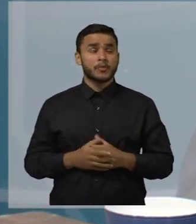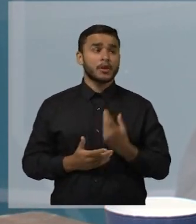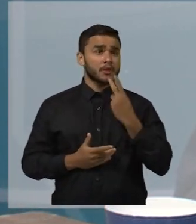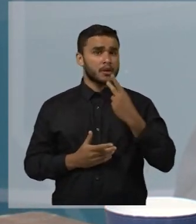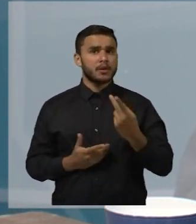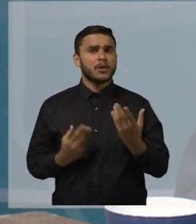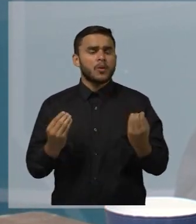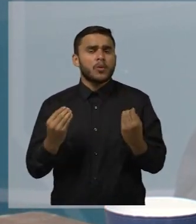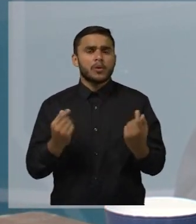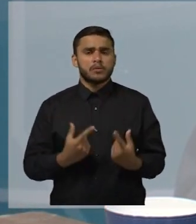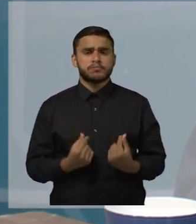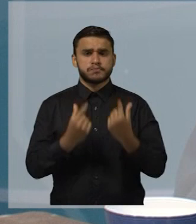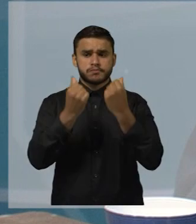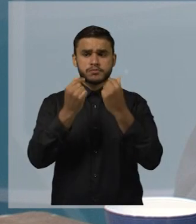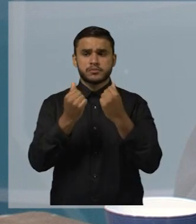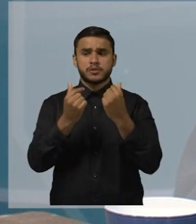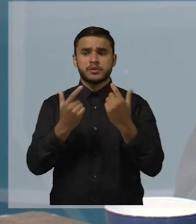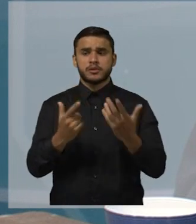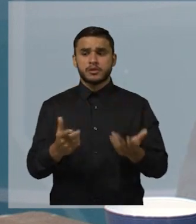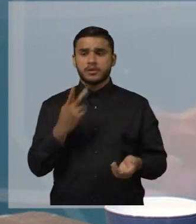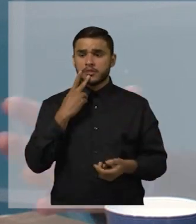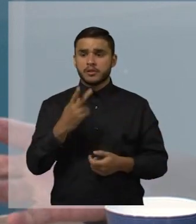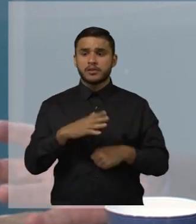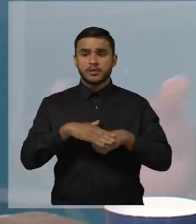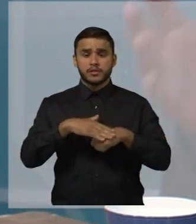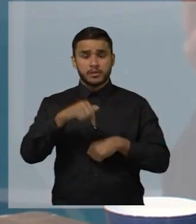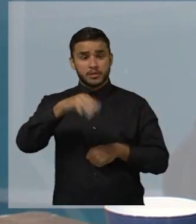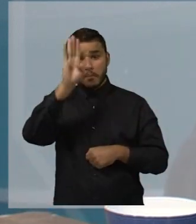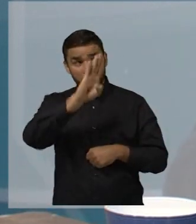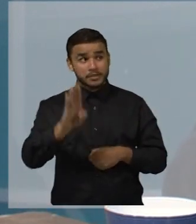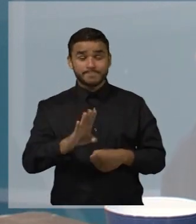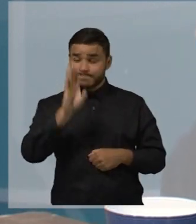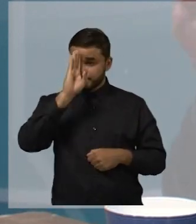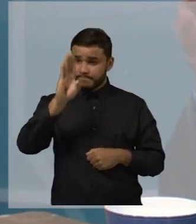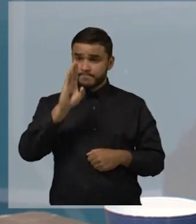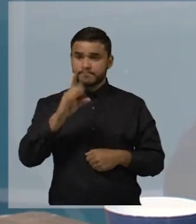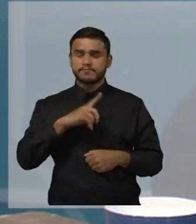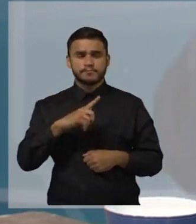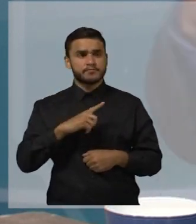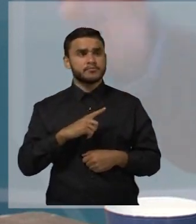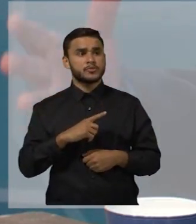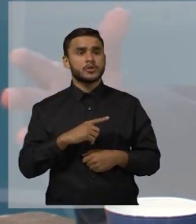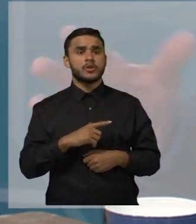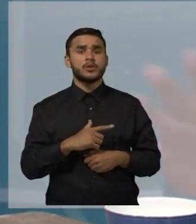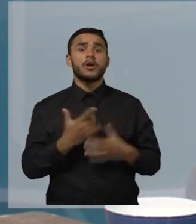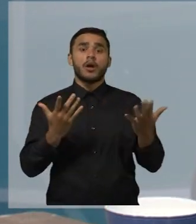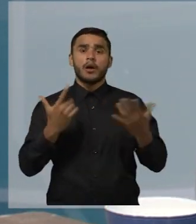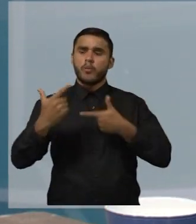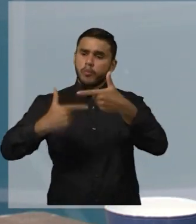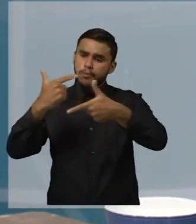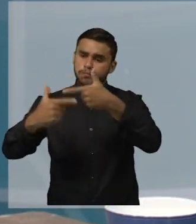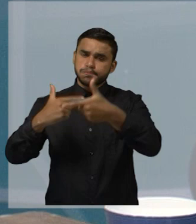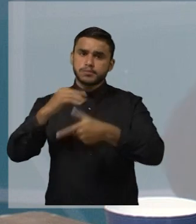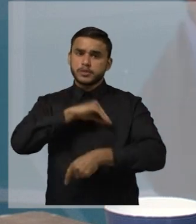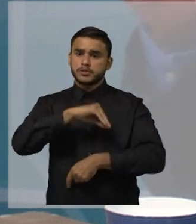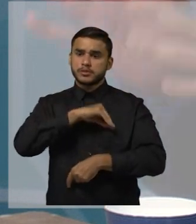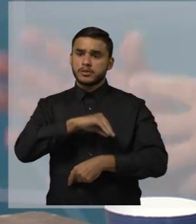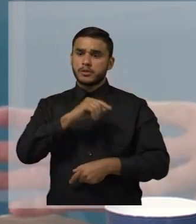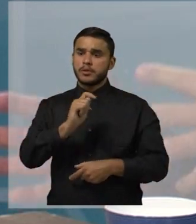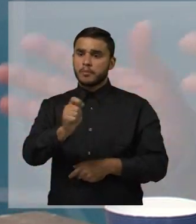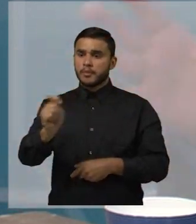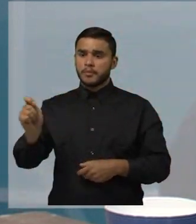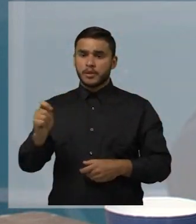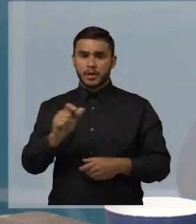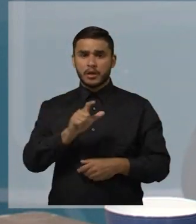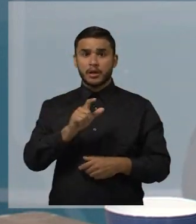Sistema financeiro. Na verdade, a construção do sistema financeiro, que é espoliador no Brasil, versus o